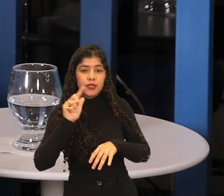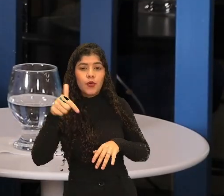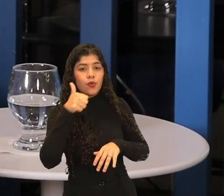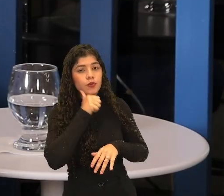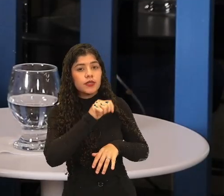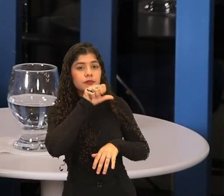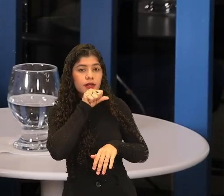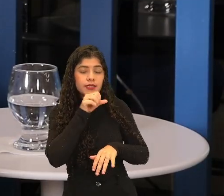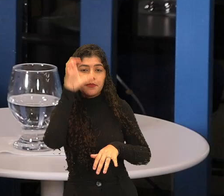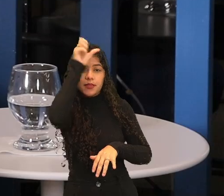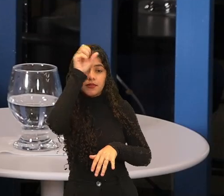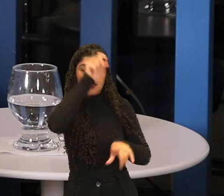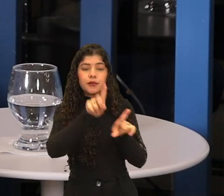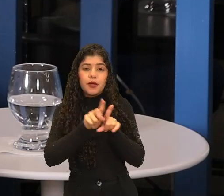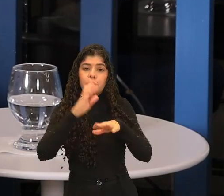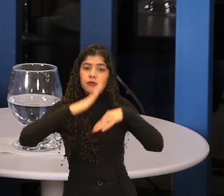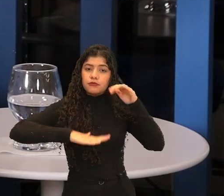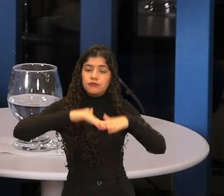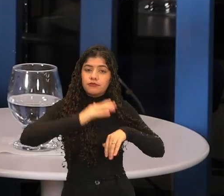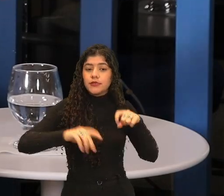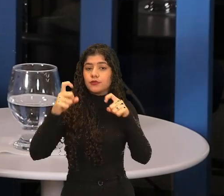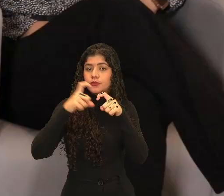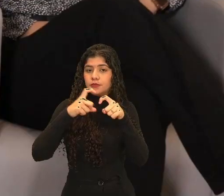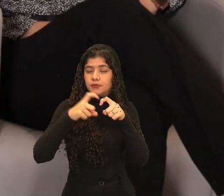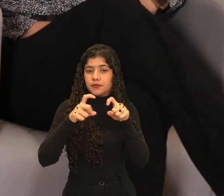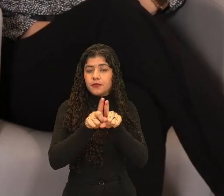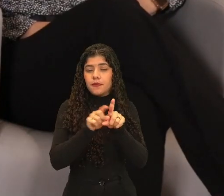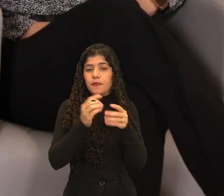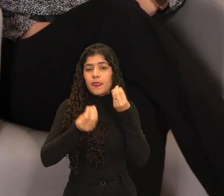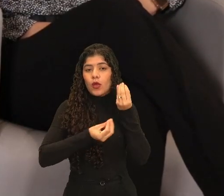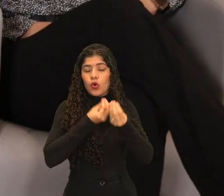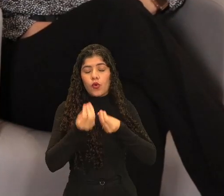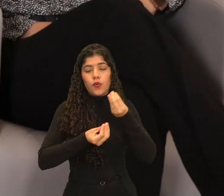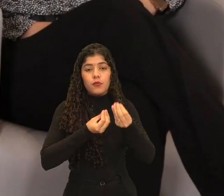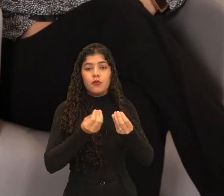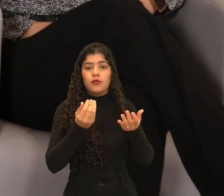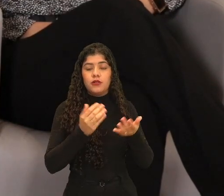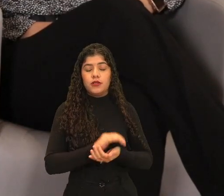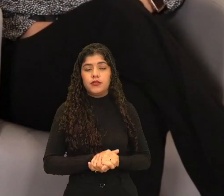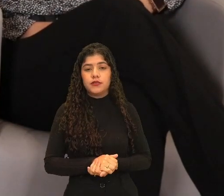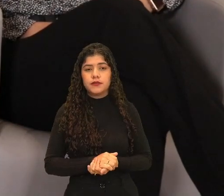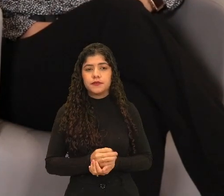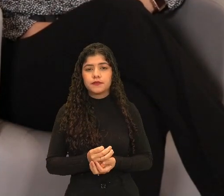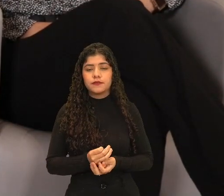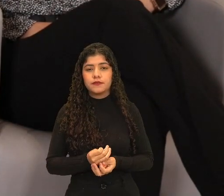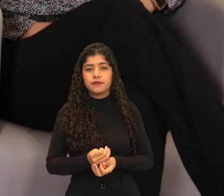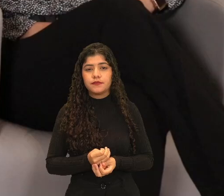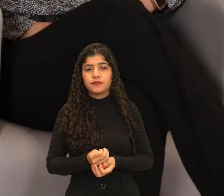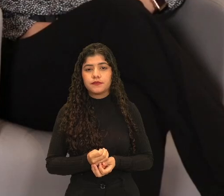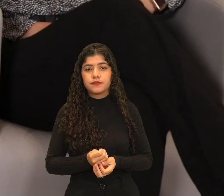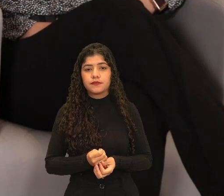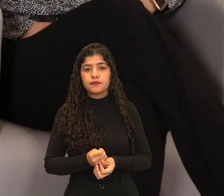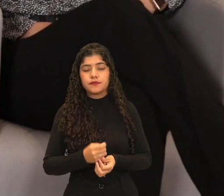com os profissionais que foram atendendo o João Miguel. Eu recebi essas orientações, né, também de como fazer esse manejo com ele em casa, né, quando